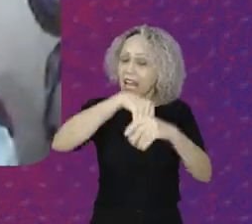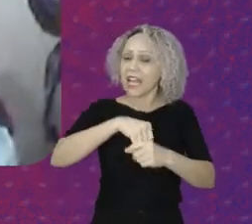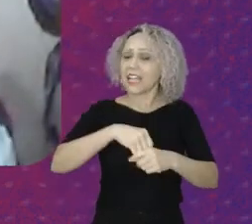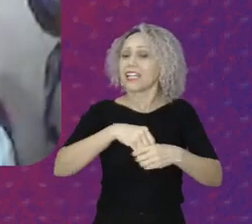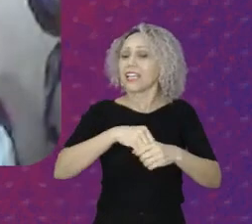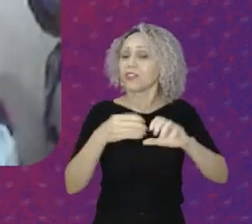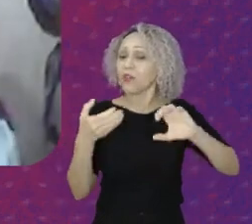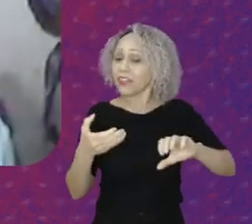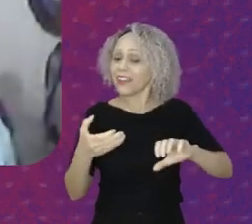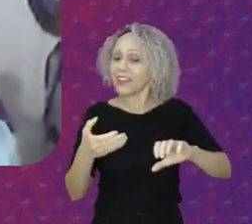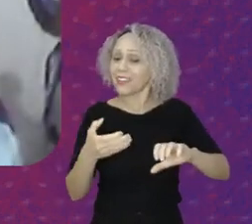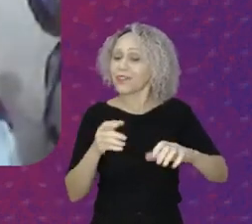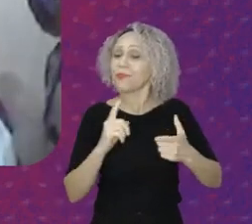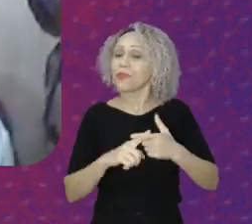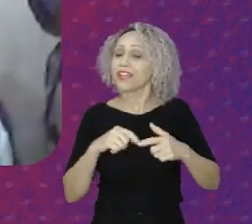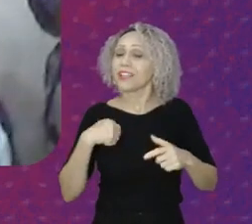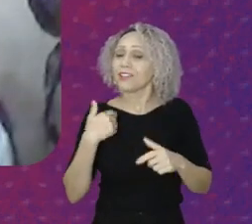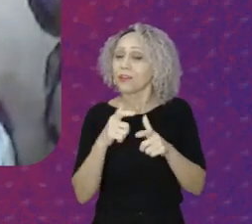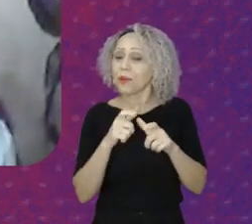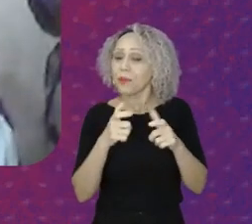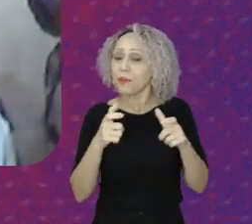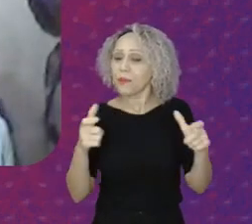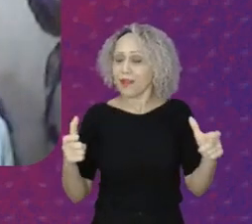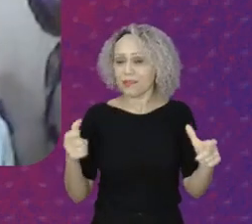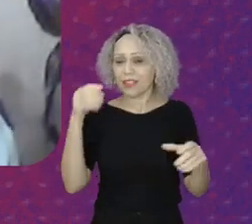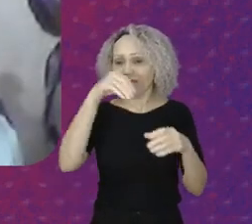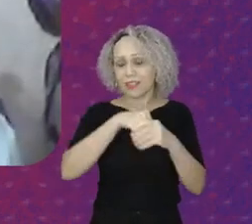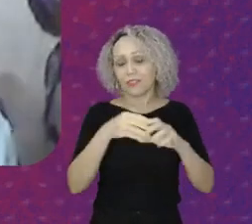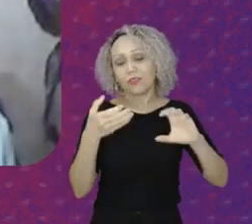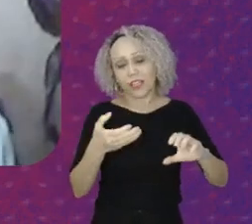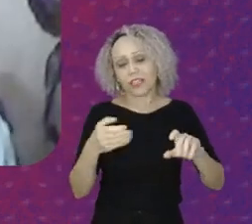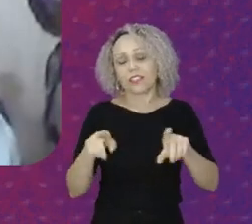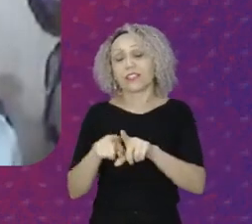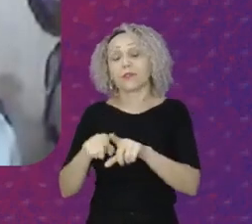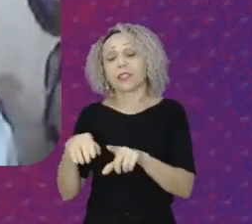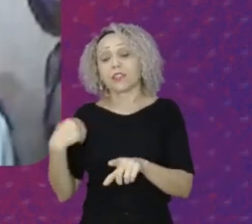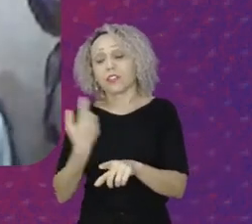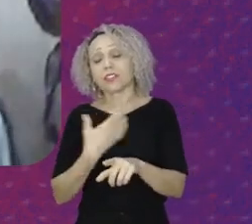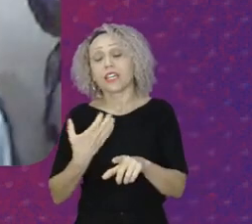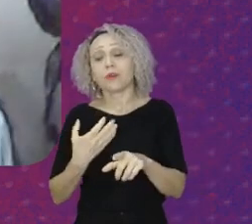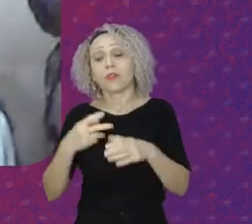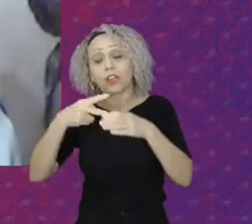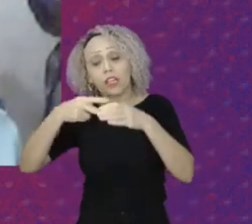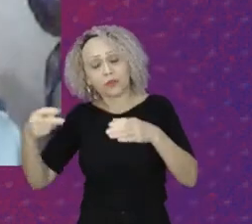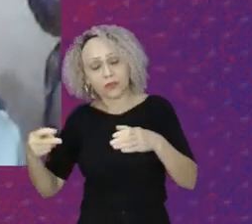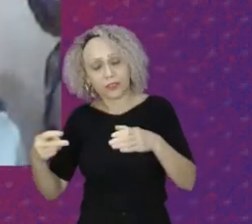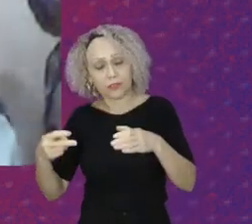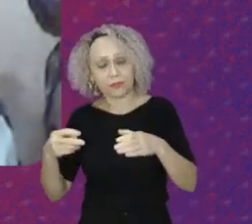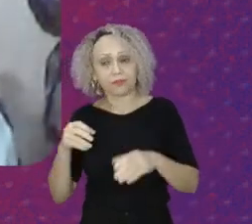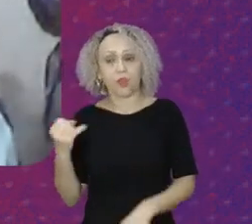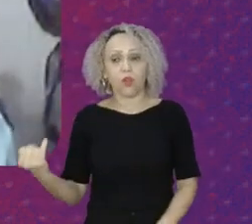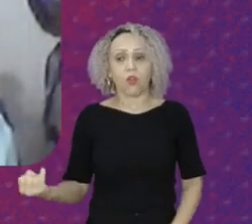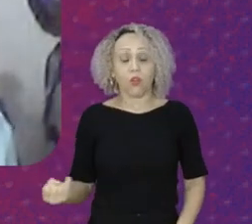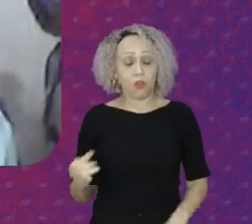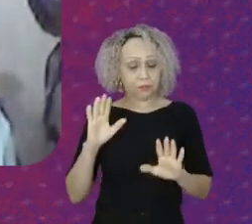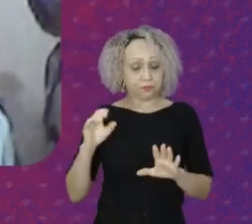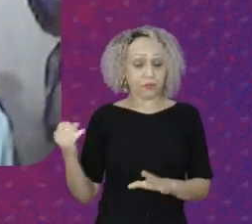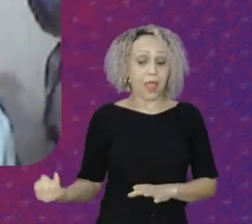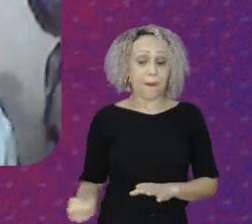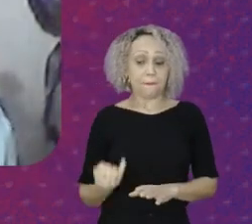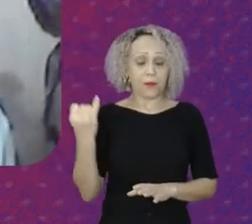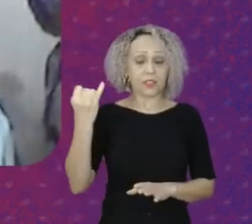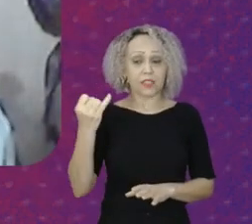de vereadoras. Isso é muito importante. É importante porque ninguém mora na União ou no Estado.